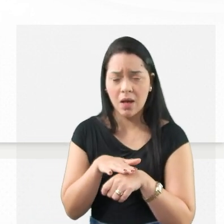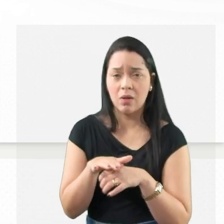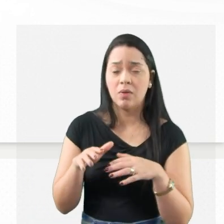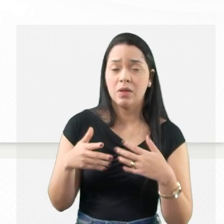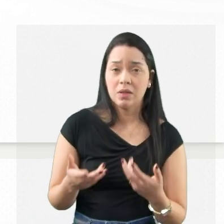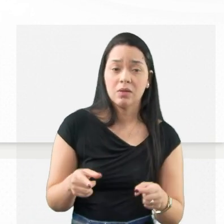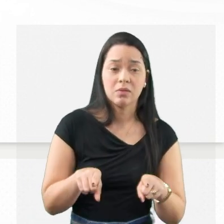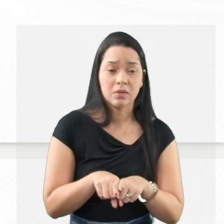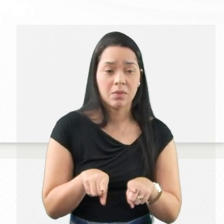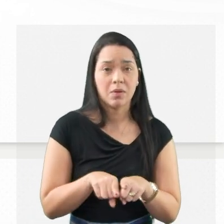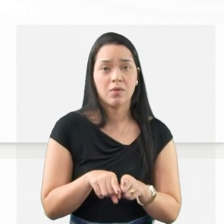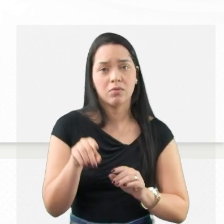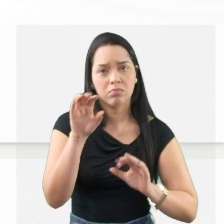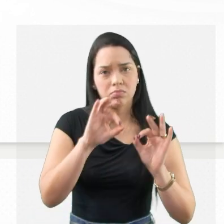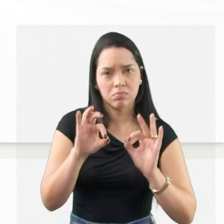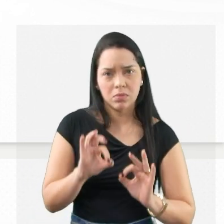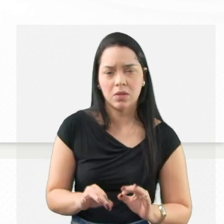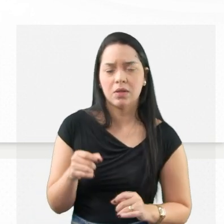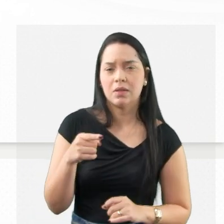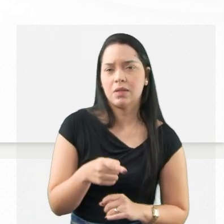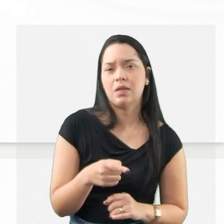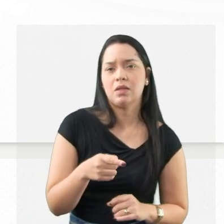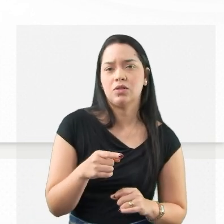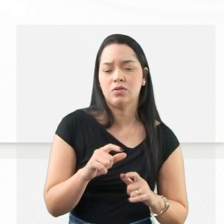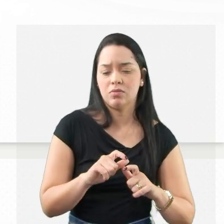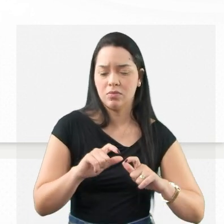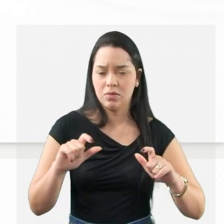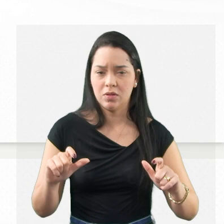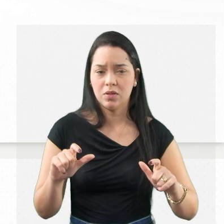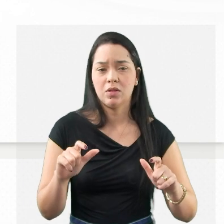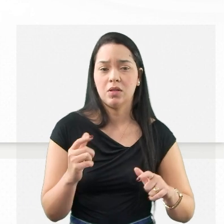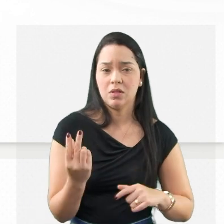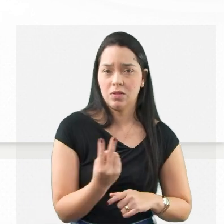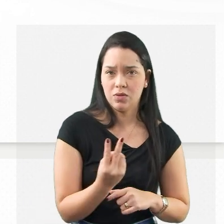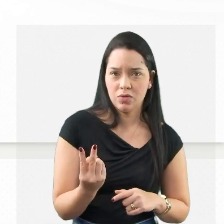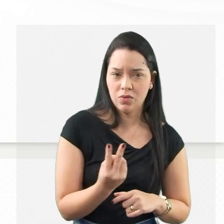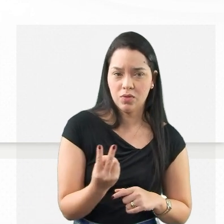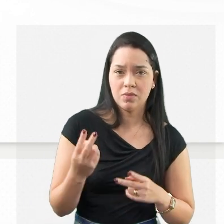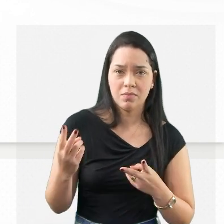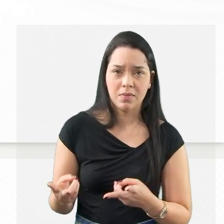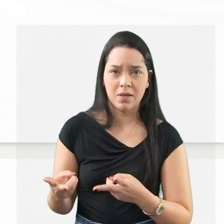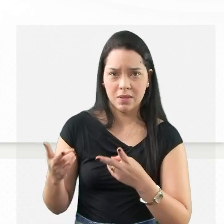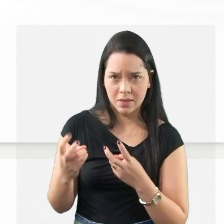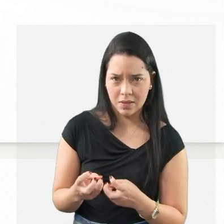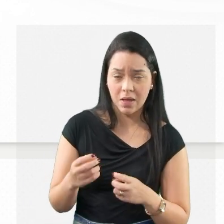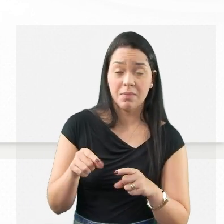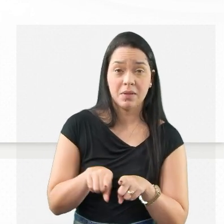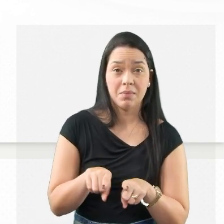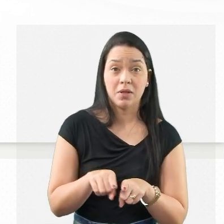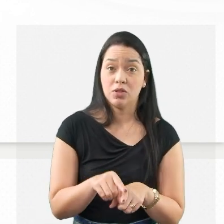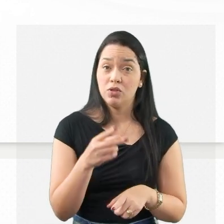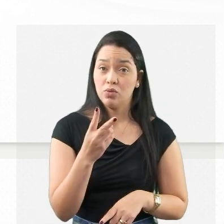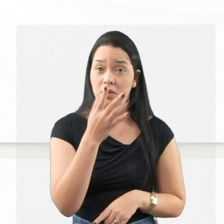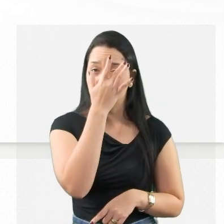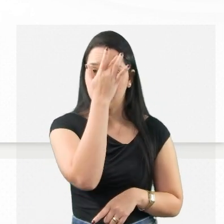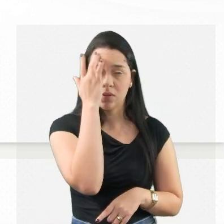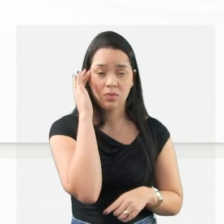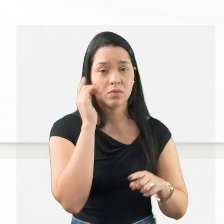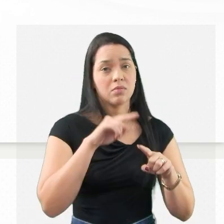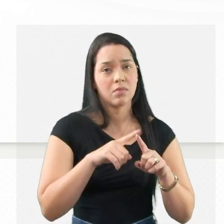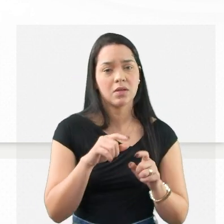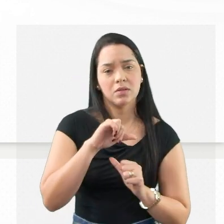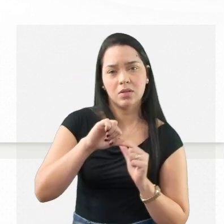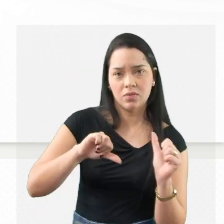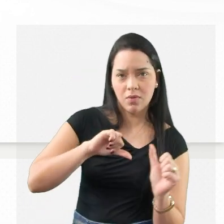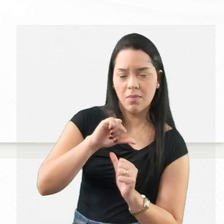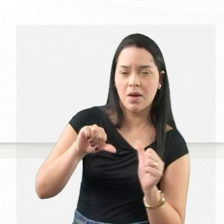diálogo foi muito bem retratado nesse trecho de Lampião e Maria Bonita, que a gente percebe um diálogo de duas pessoas, mas isso foi